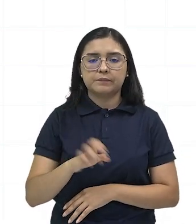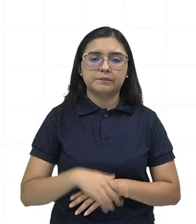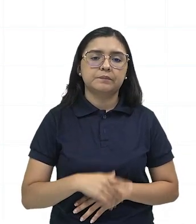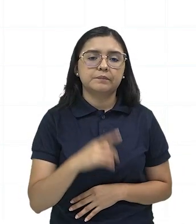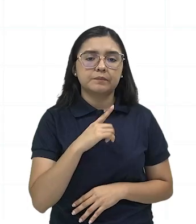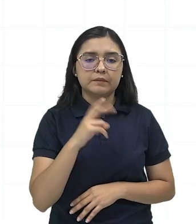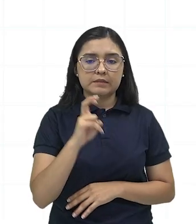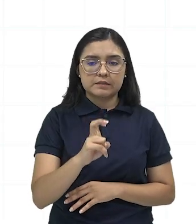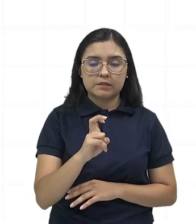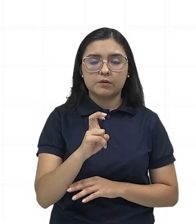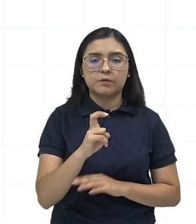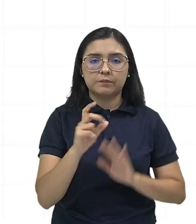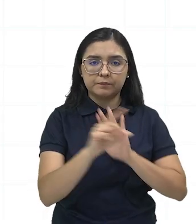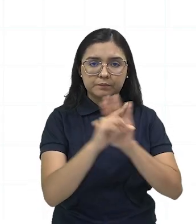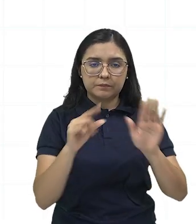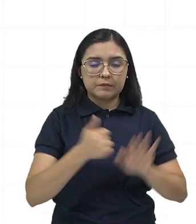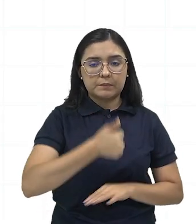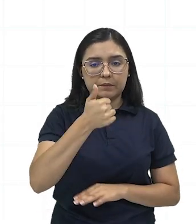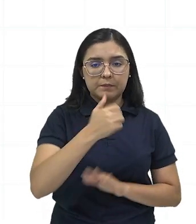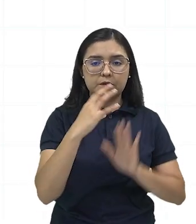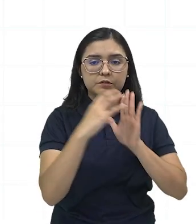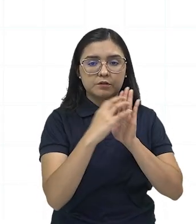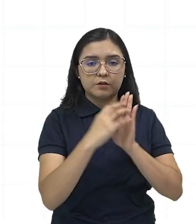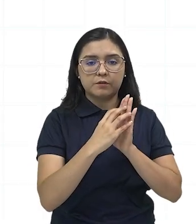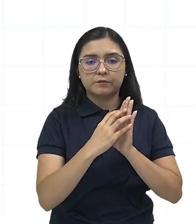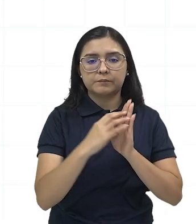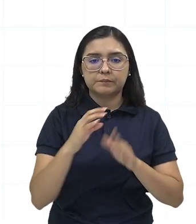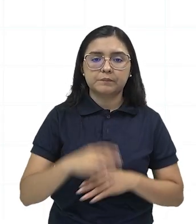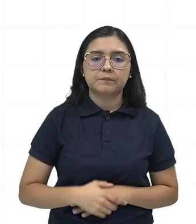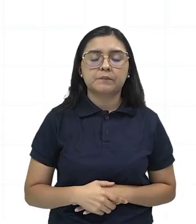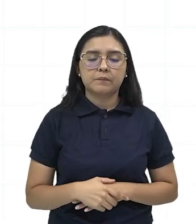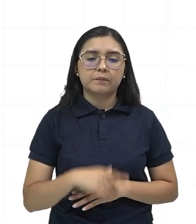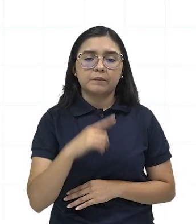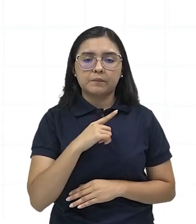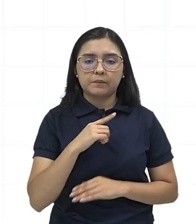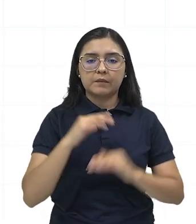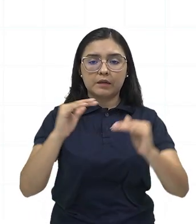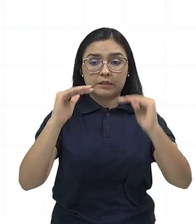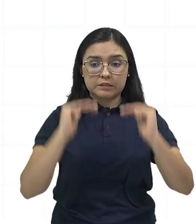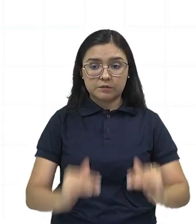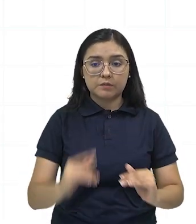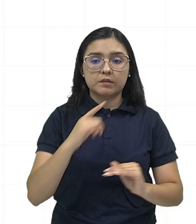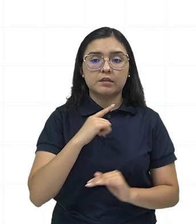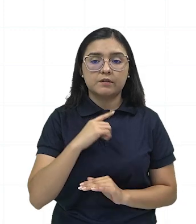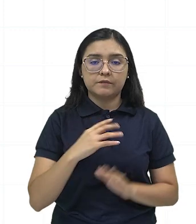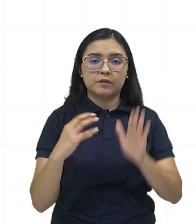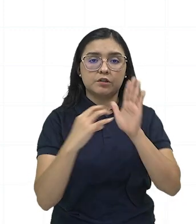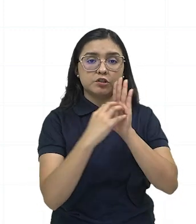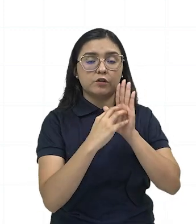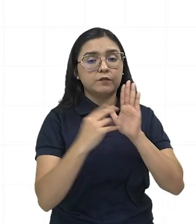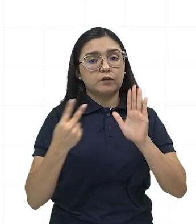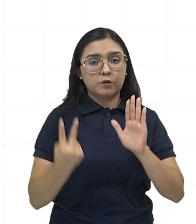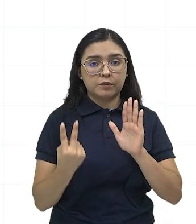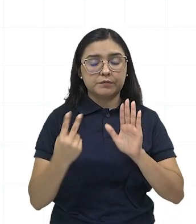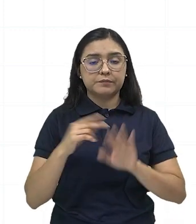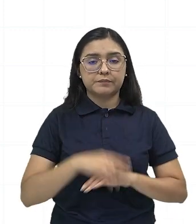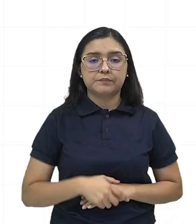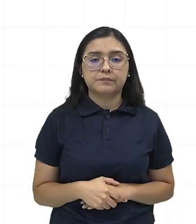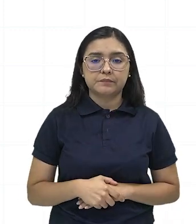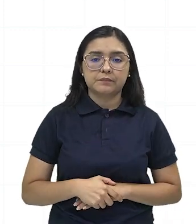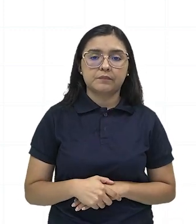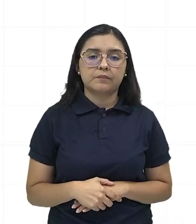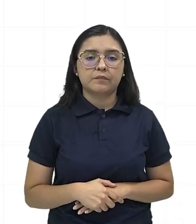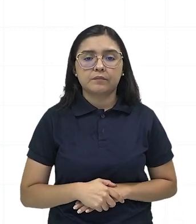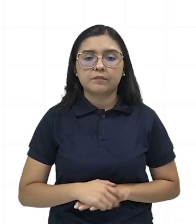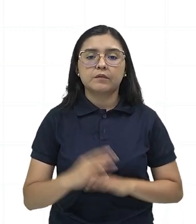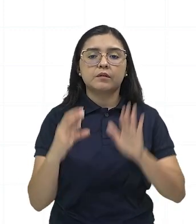primeira estrofe. Se eu estou escrevendo no poema, eu vou dar o espaço de uma linha e na sequência eu tenho a minha estrofe 2.